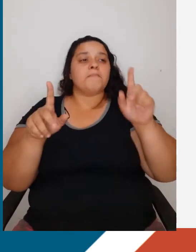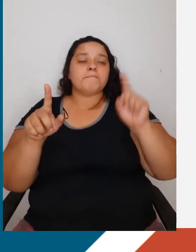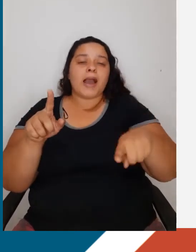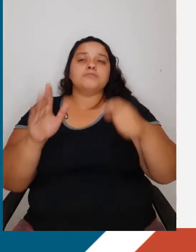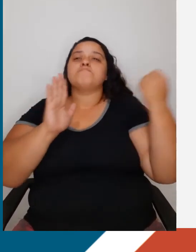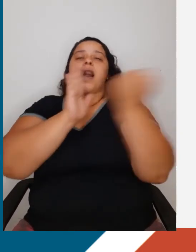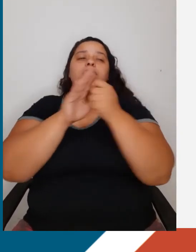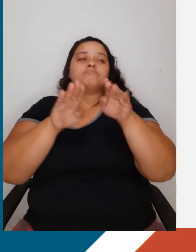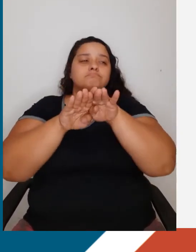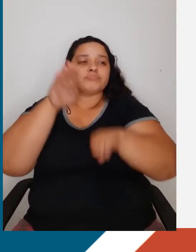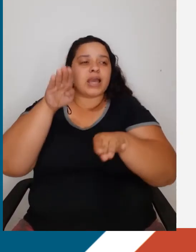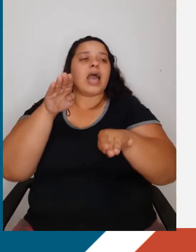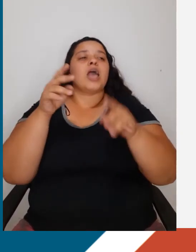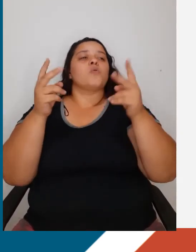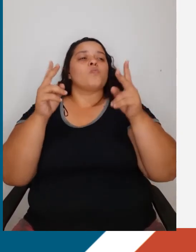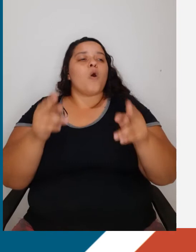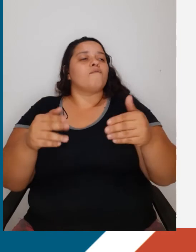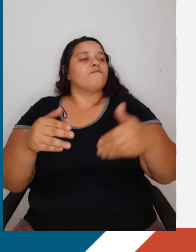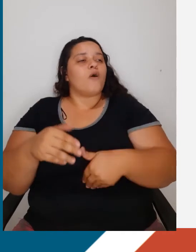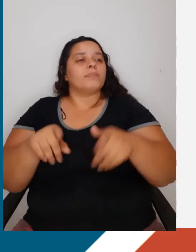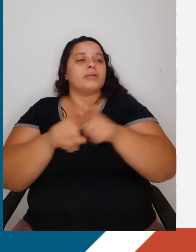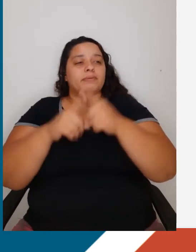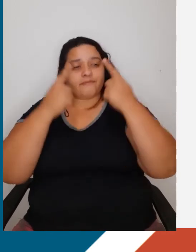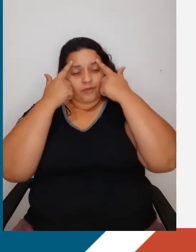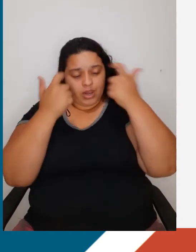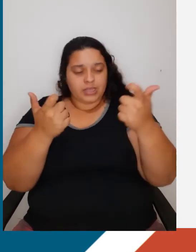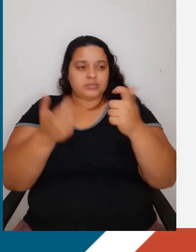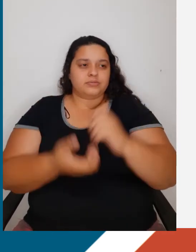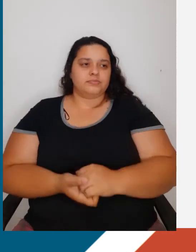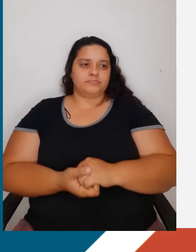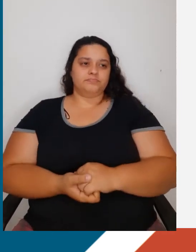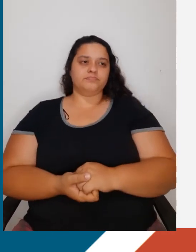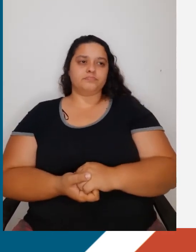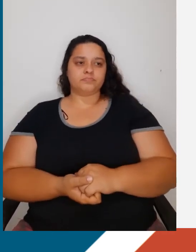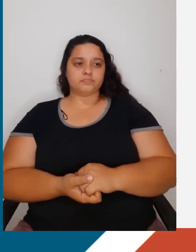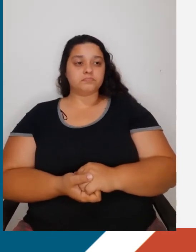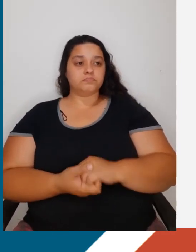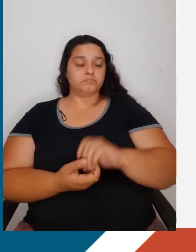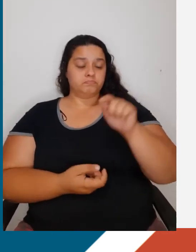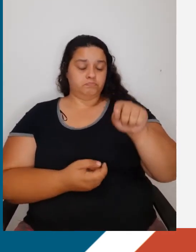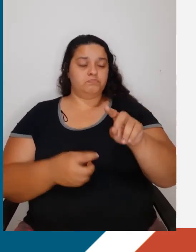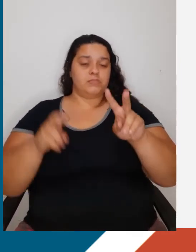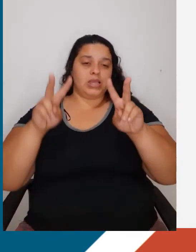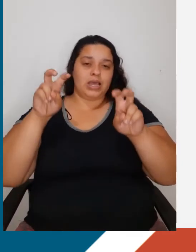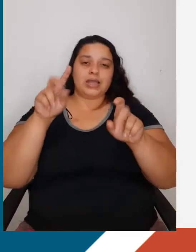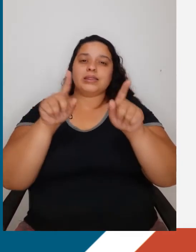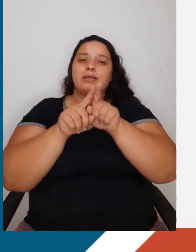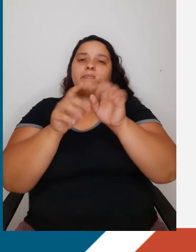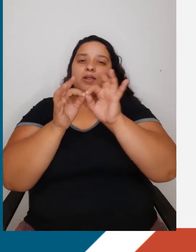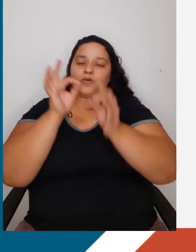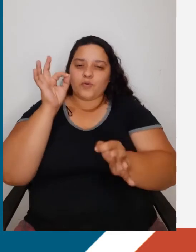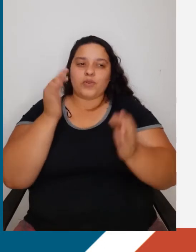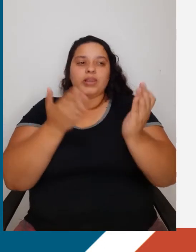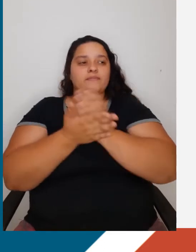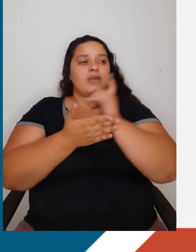da desigualdade, como a fome e a violência. A memória e a ancestralidade que aparecem neste trecho e ao longo do livro são